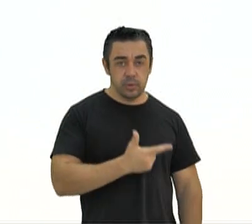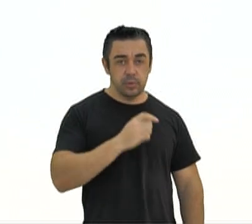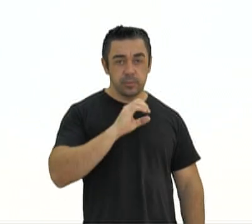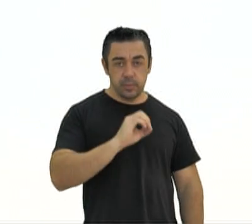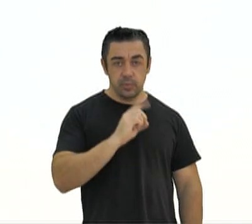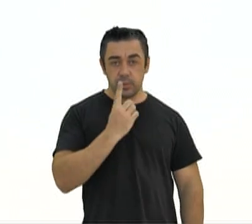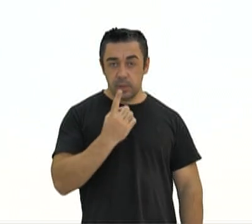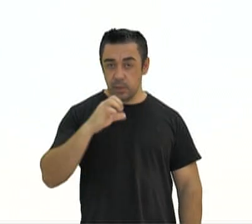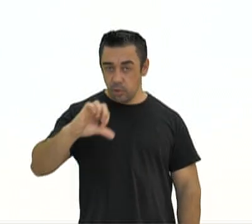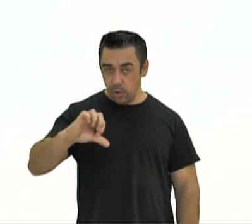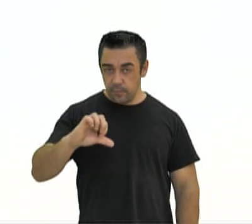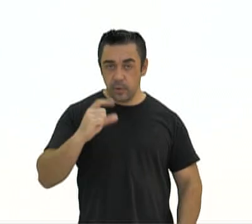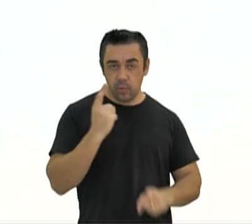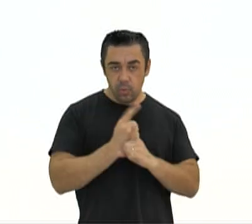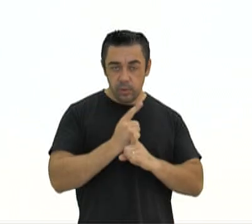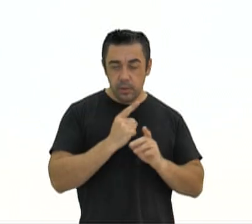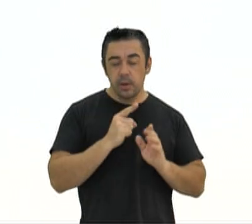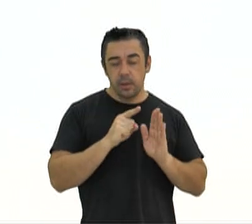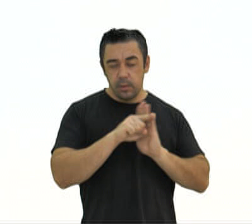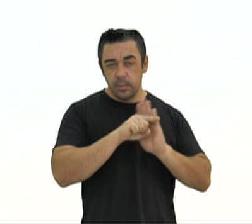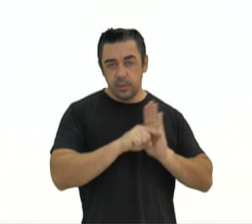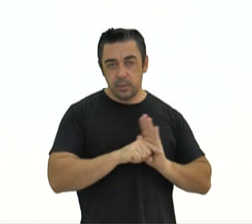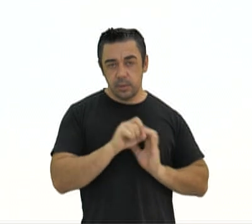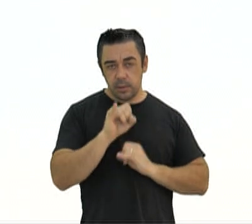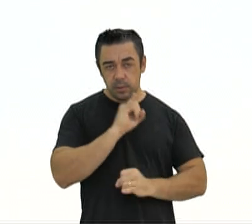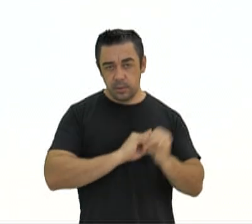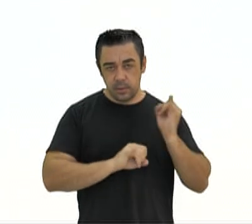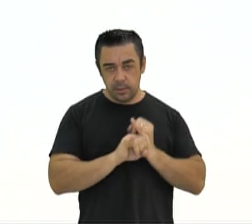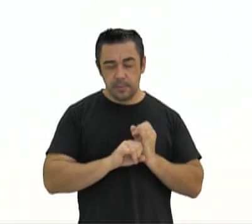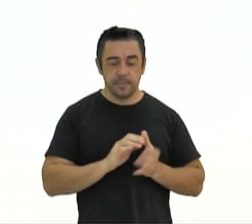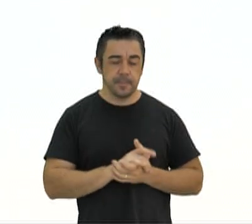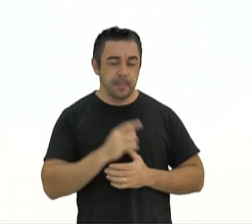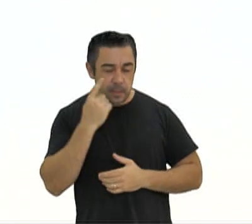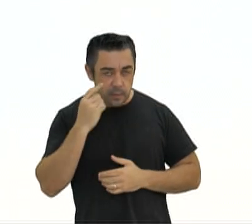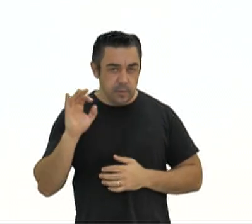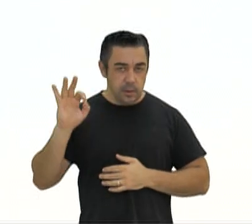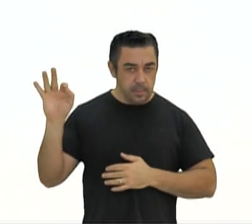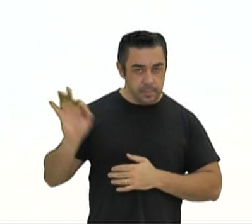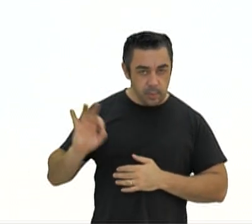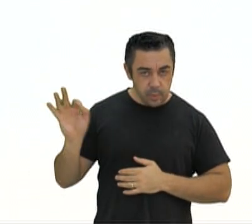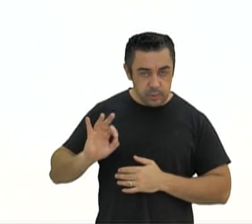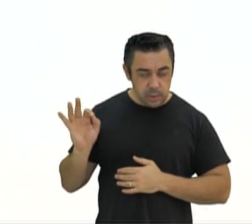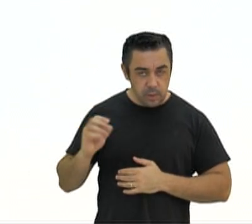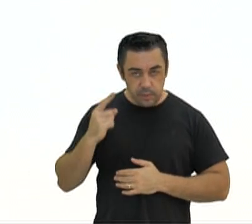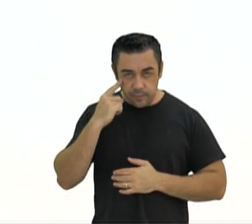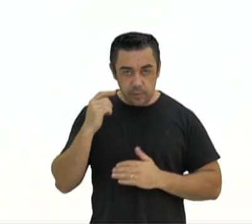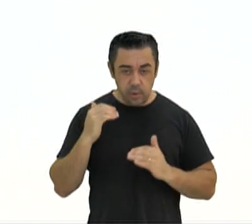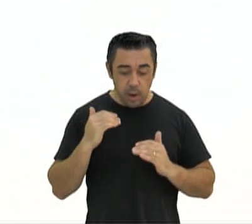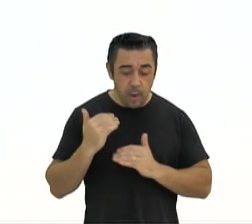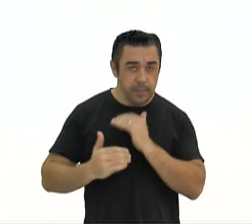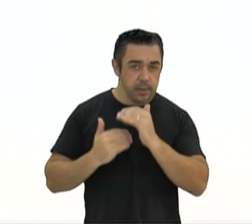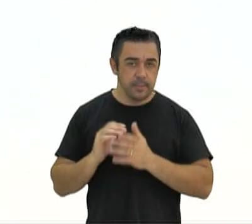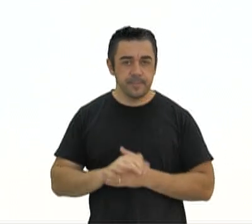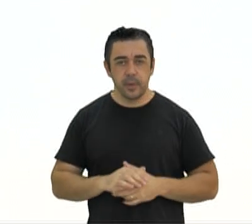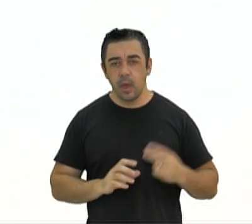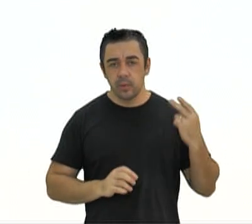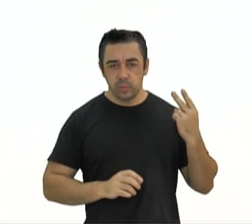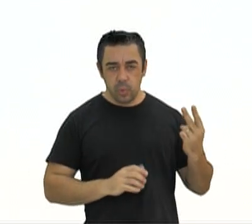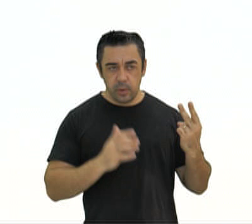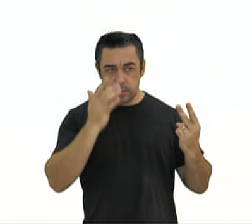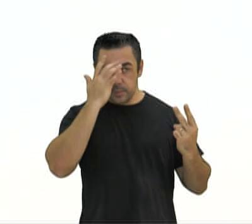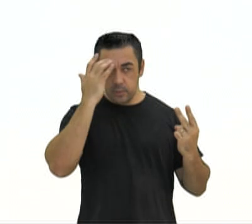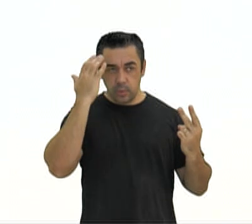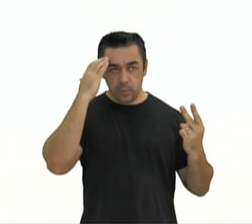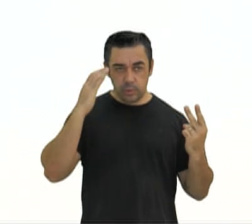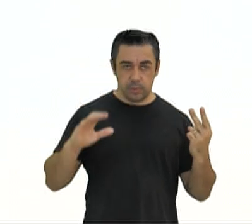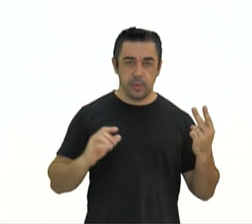encontrar lá na internet. Fazendo as proporções e aumentando, a gente vê o seguinte. Se forem 2 pessoas em